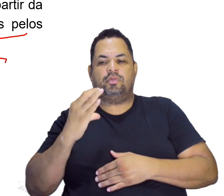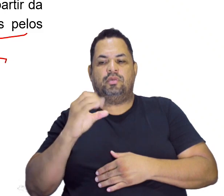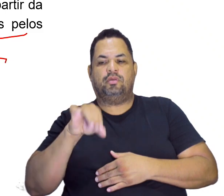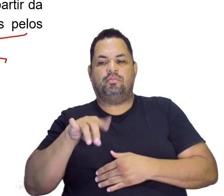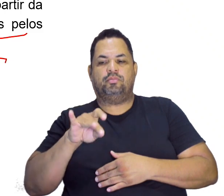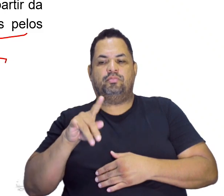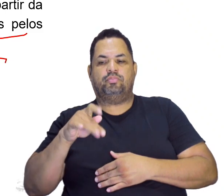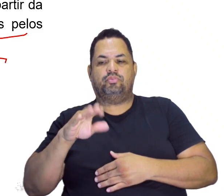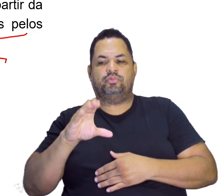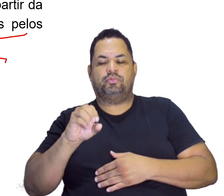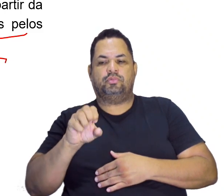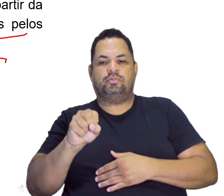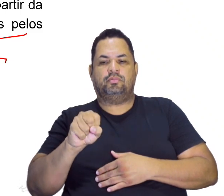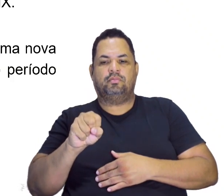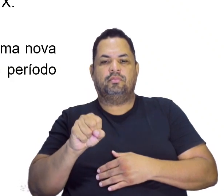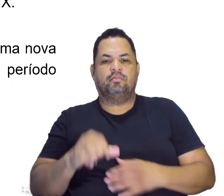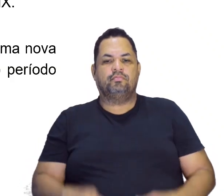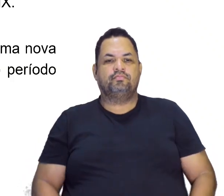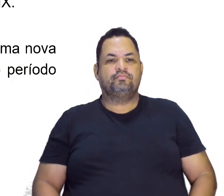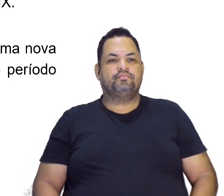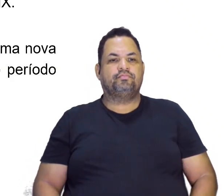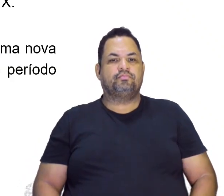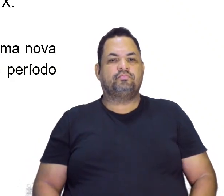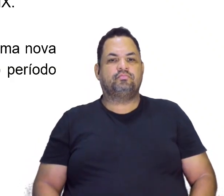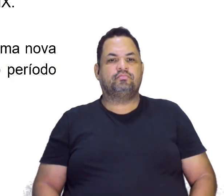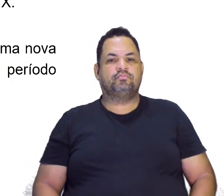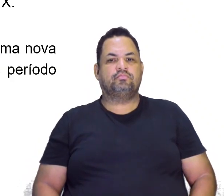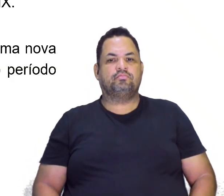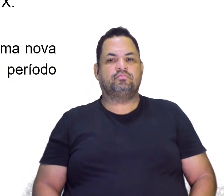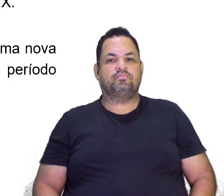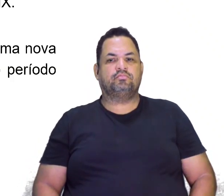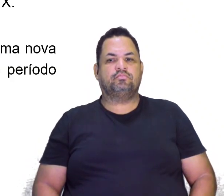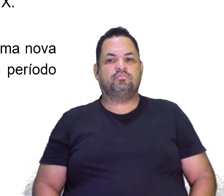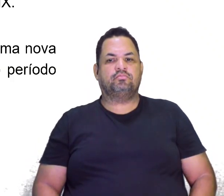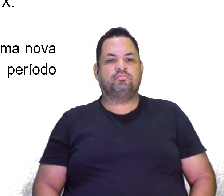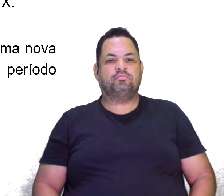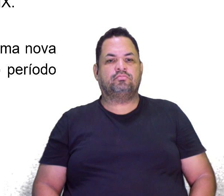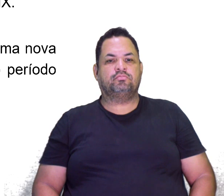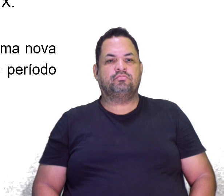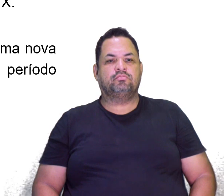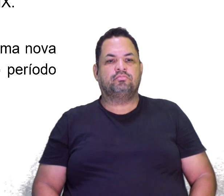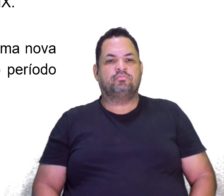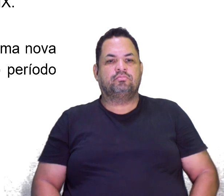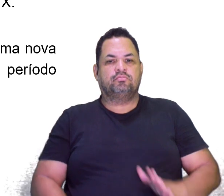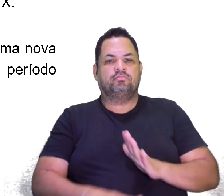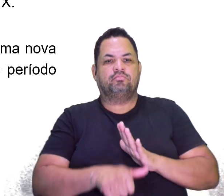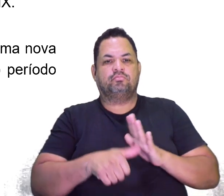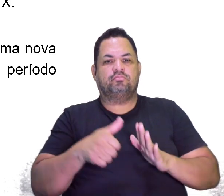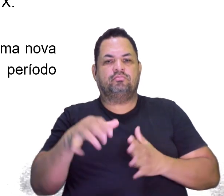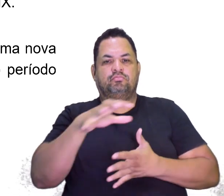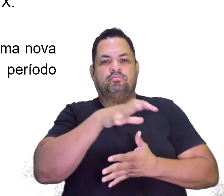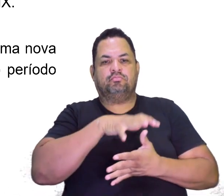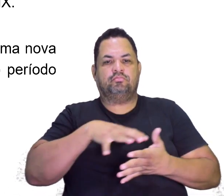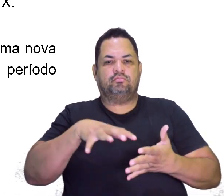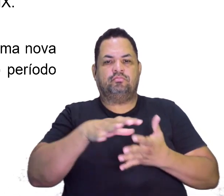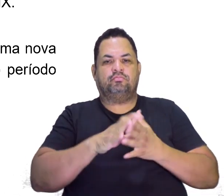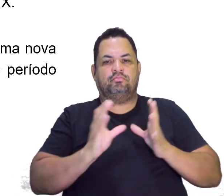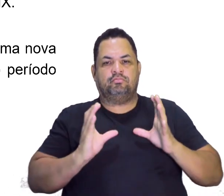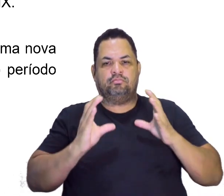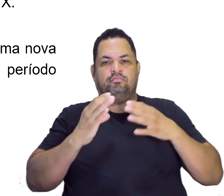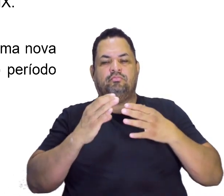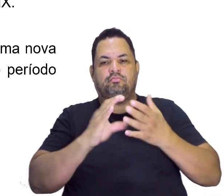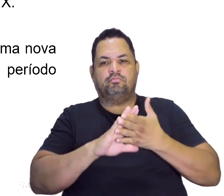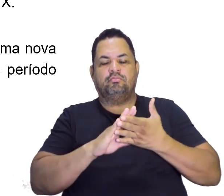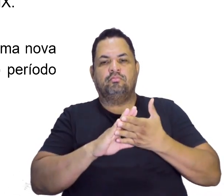Campos. Essa questão 1 aí é mais rebuscada, hein, gente? Foi a primeira manifestação